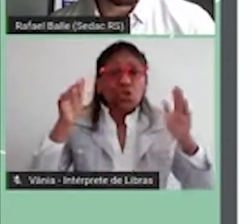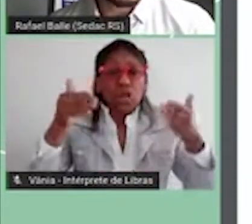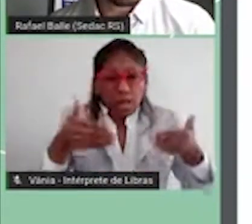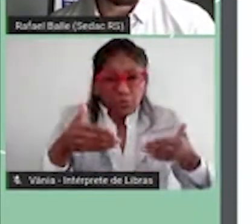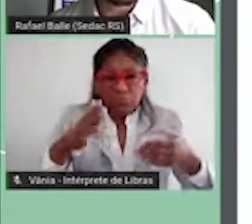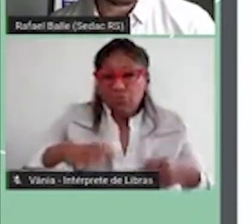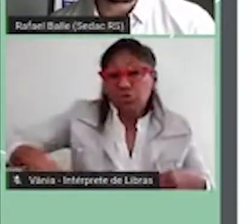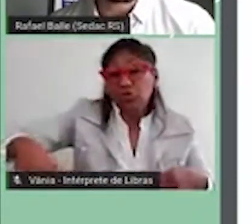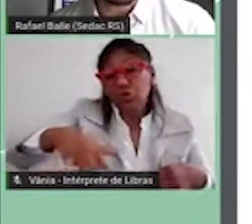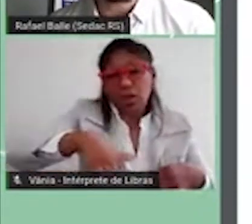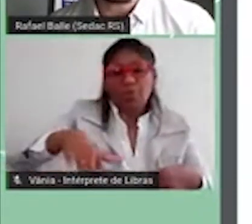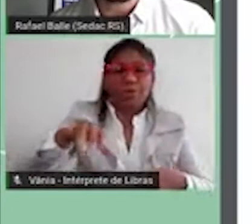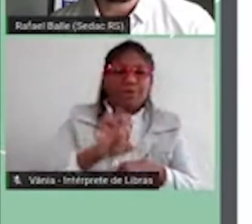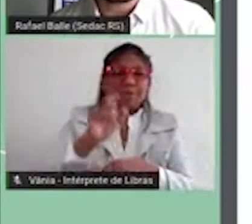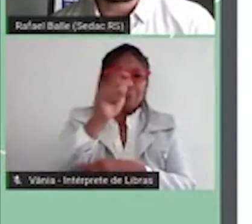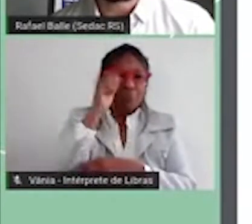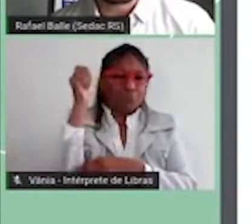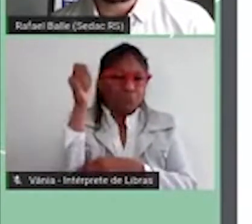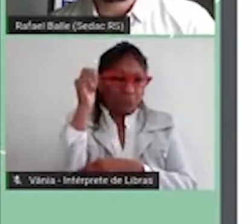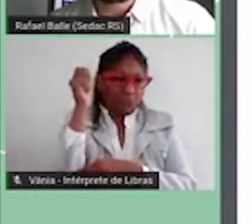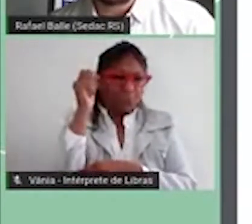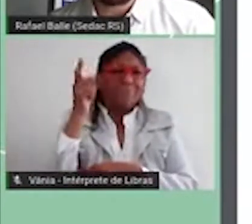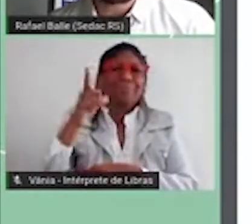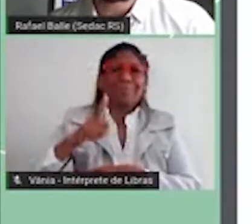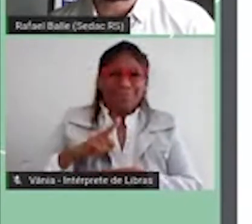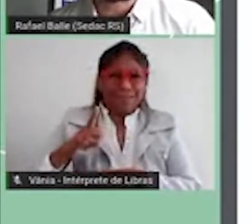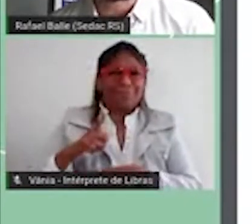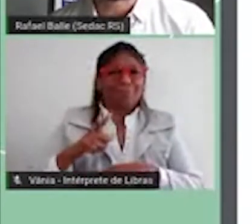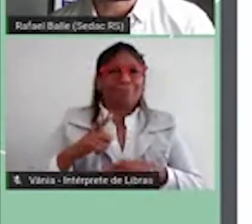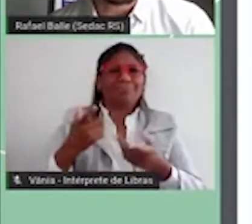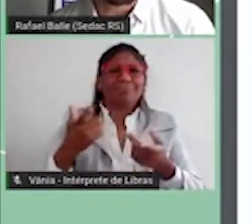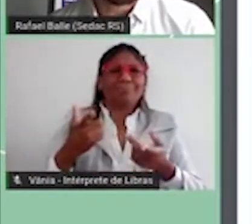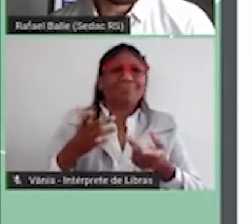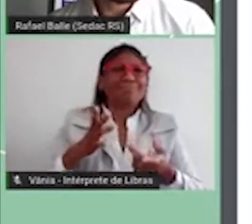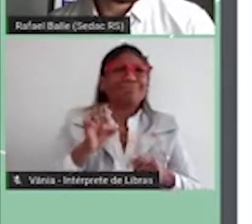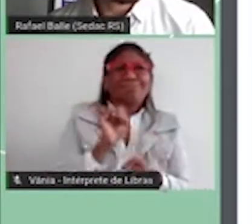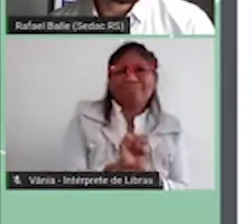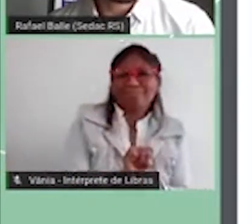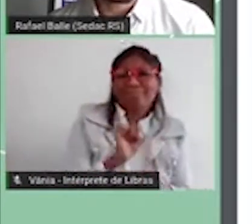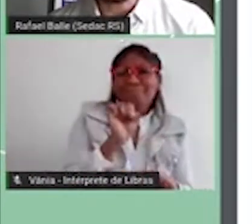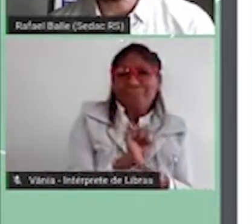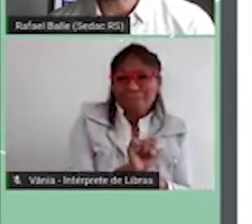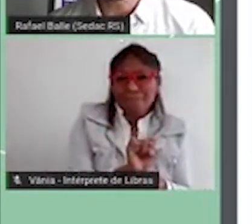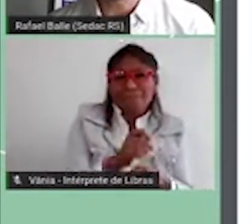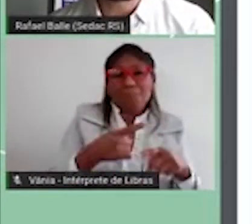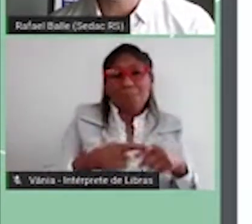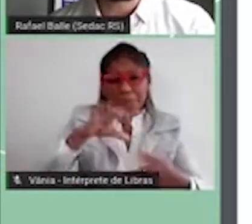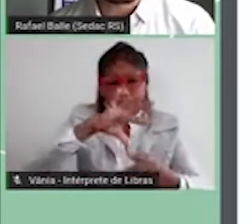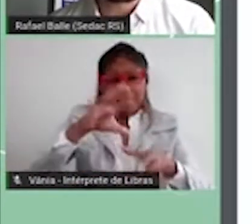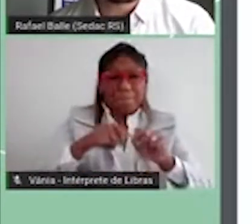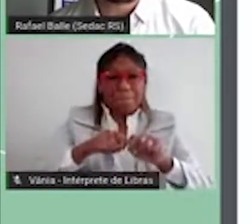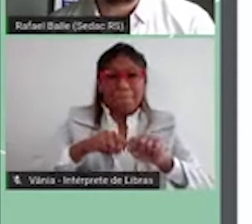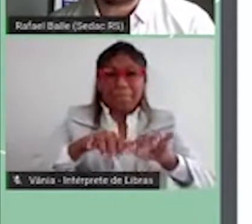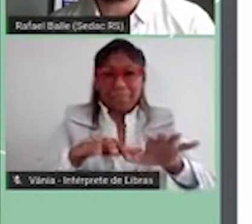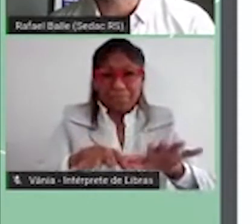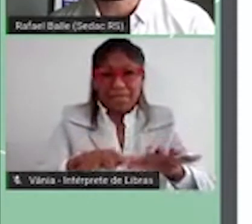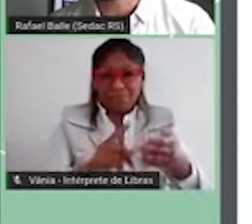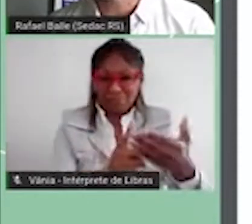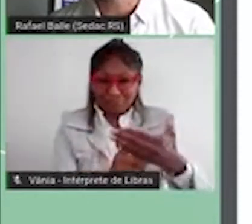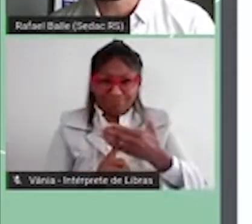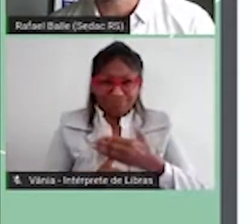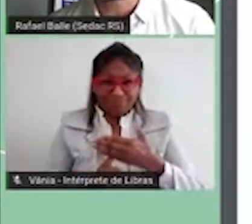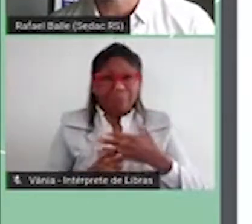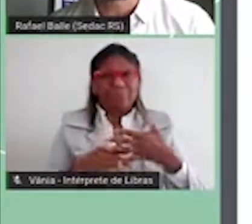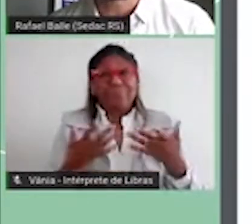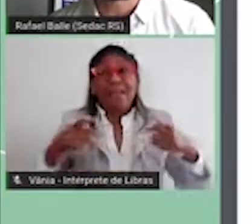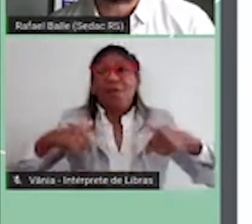estado, fortemente impactada pela pandemia, pelo distanciamento social, e que a gente precisa buscar, de alguma forma, com